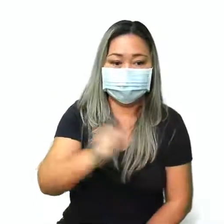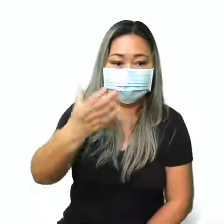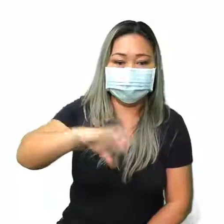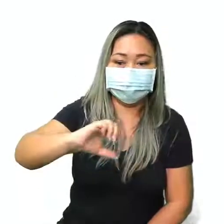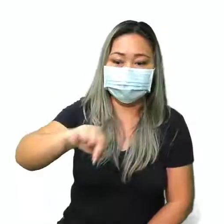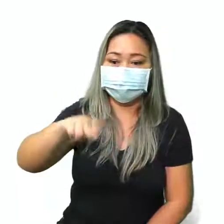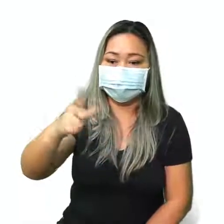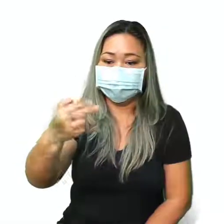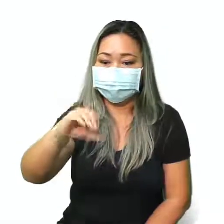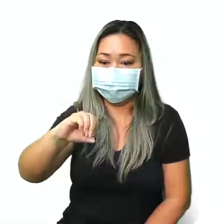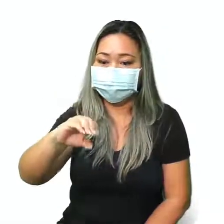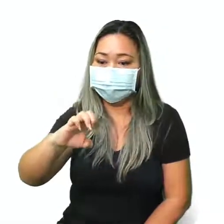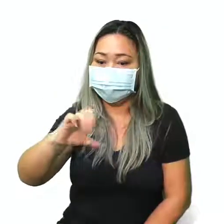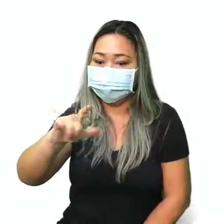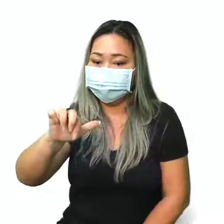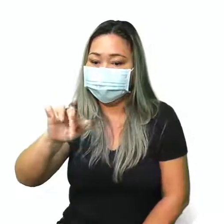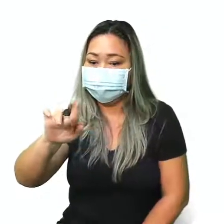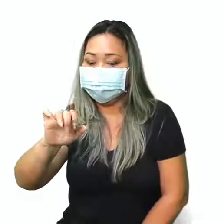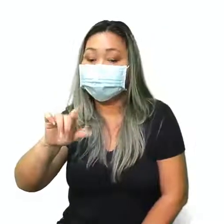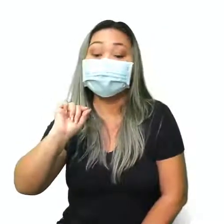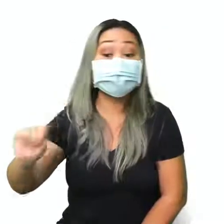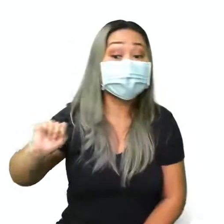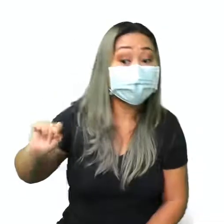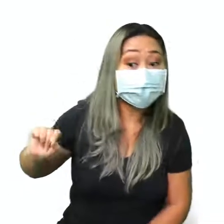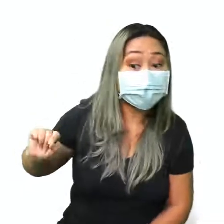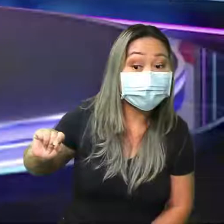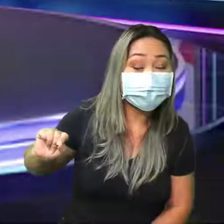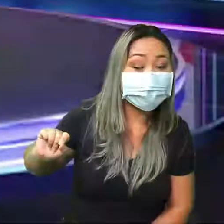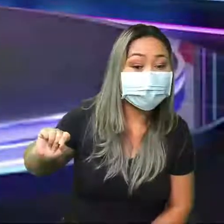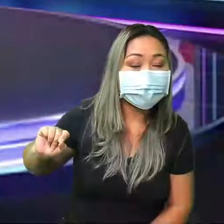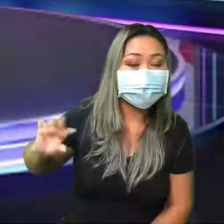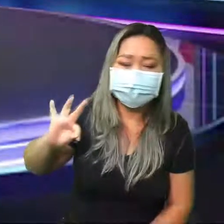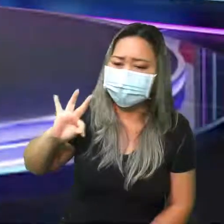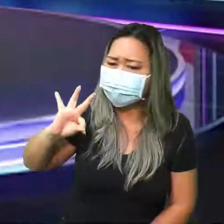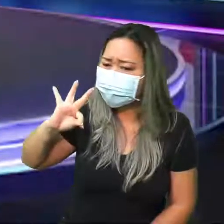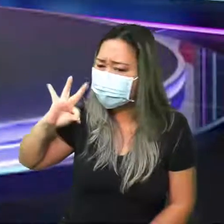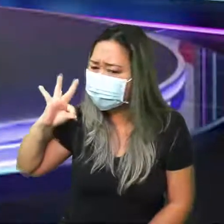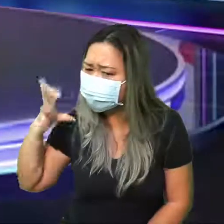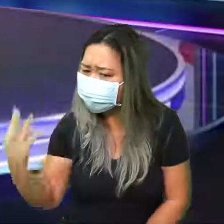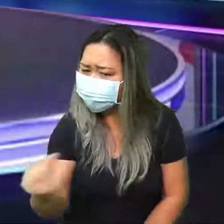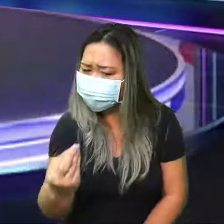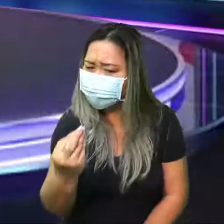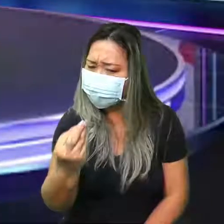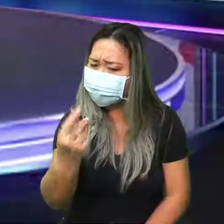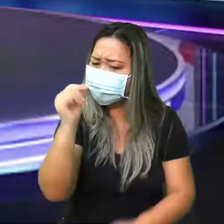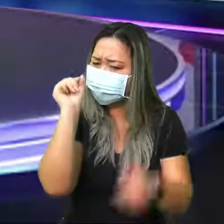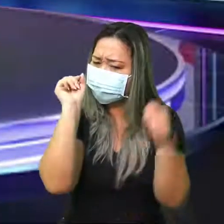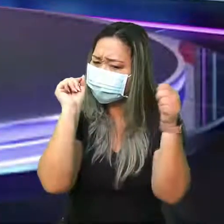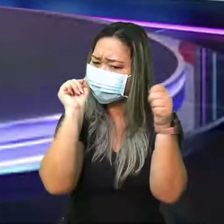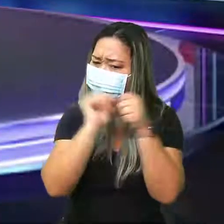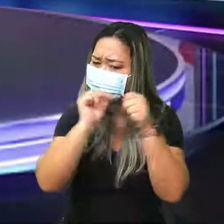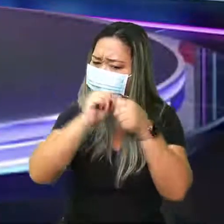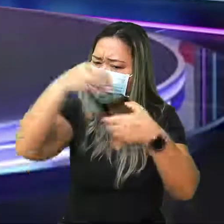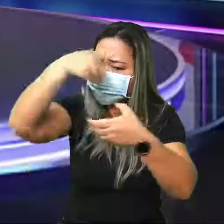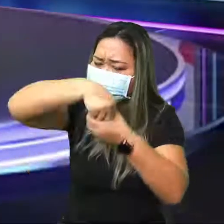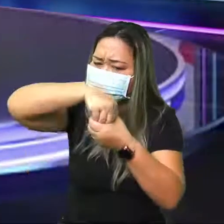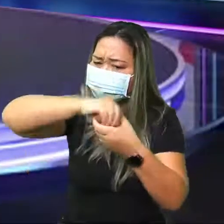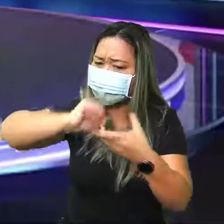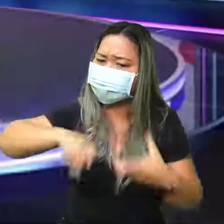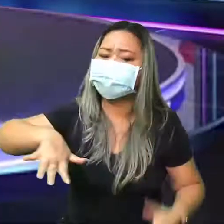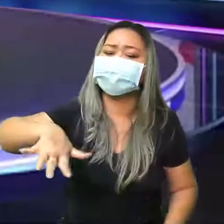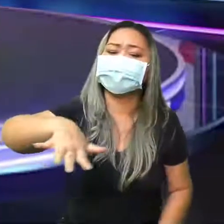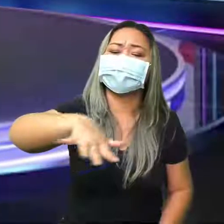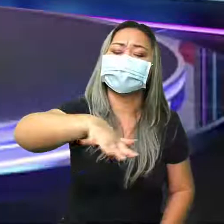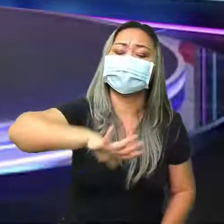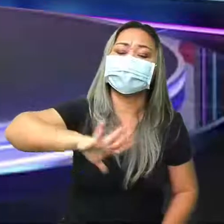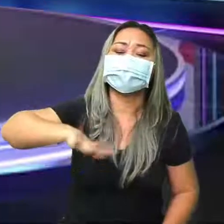C, nicho ecológico. O que é o nicho ecológico? Tudo aquilo que ele vai estar realizando dentro